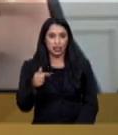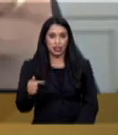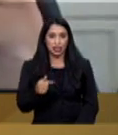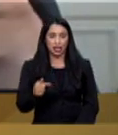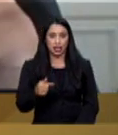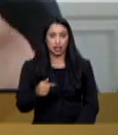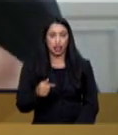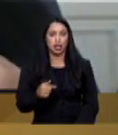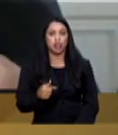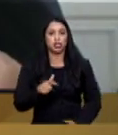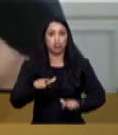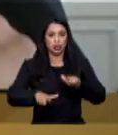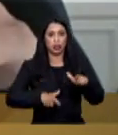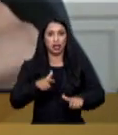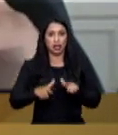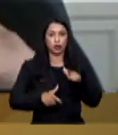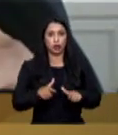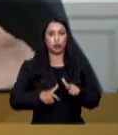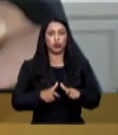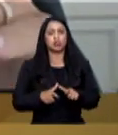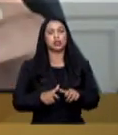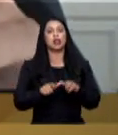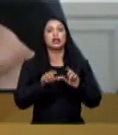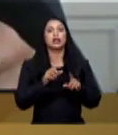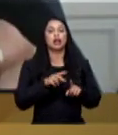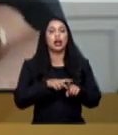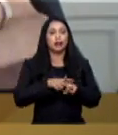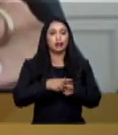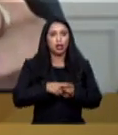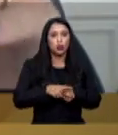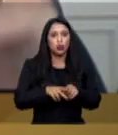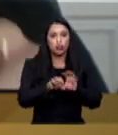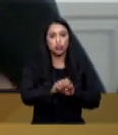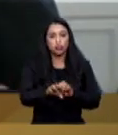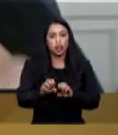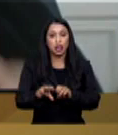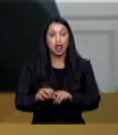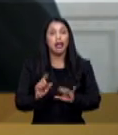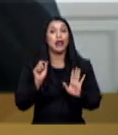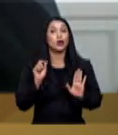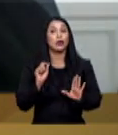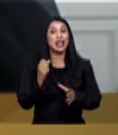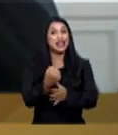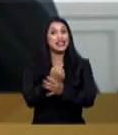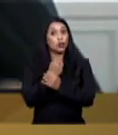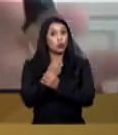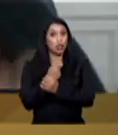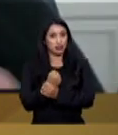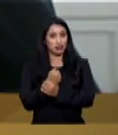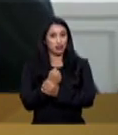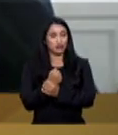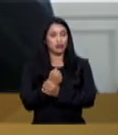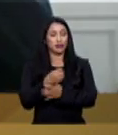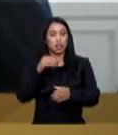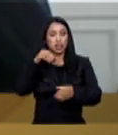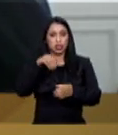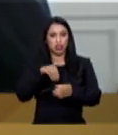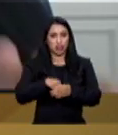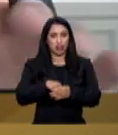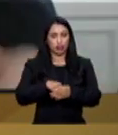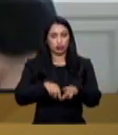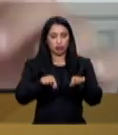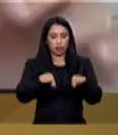agentes socioeducativos, estamos falando da contratação de seguranças internos do